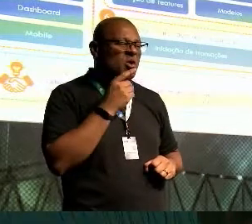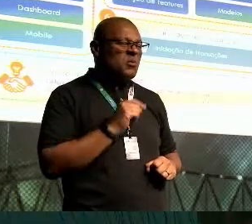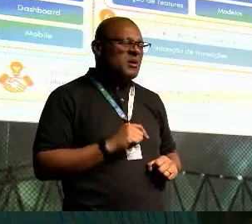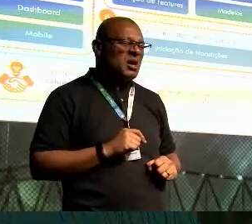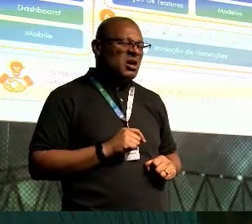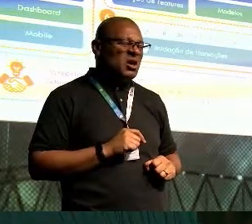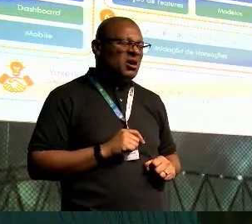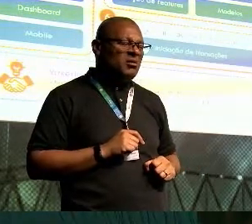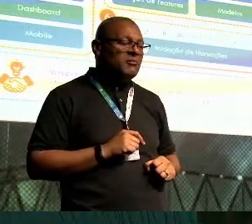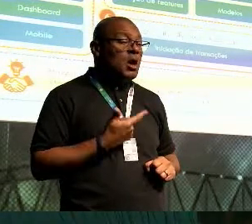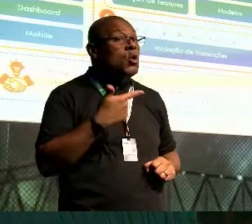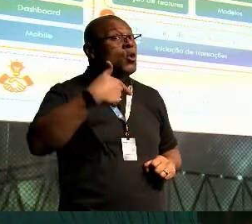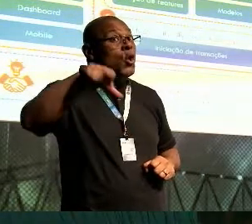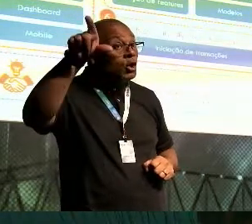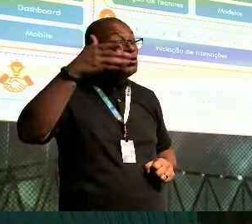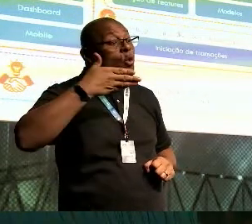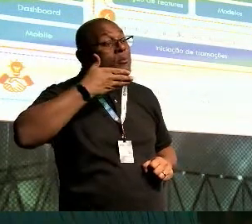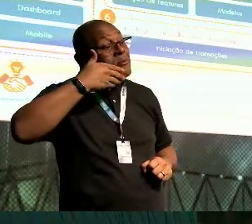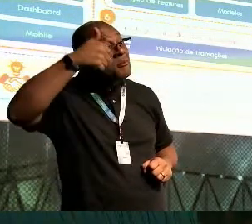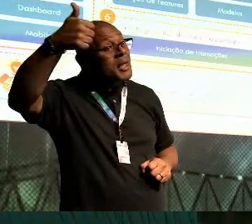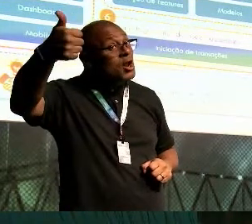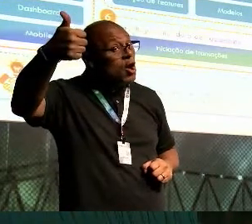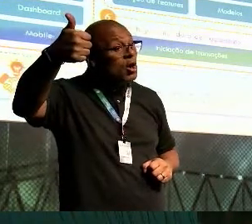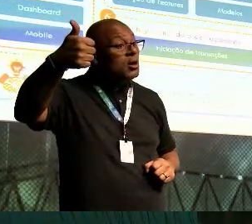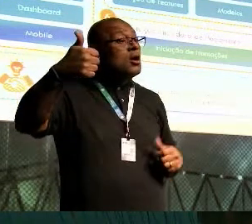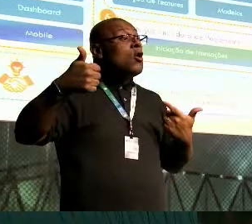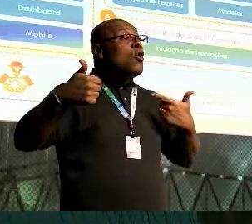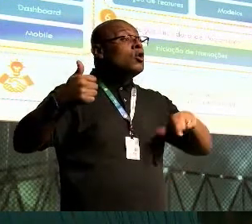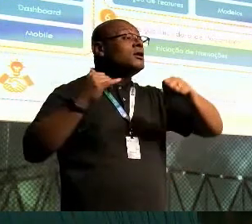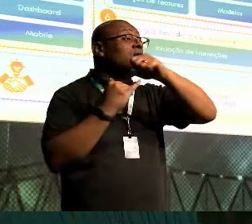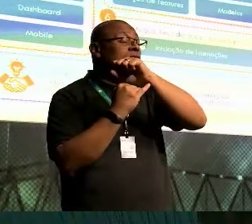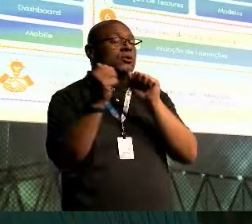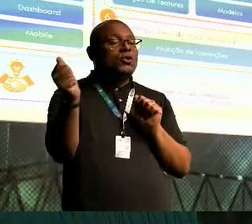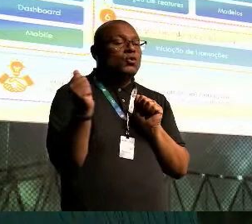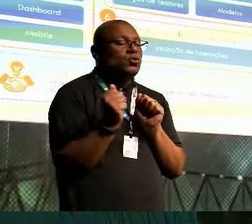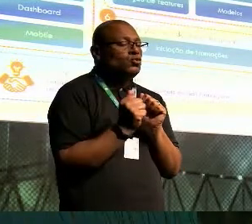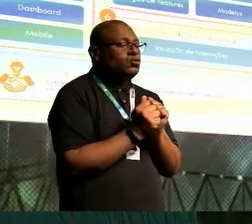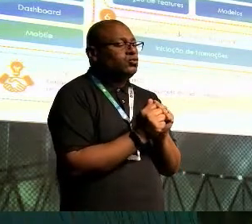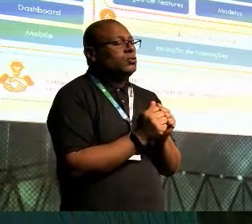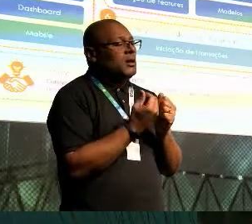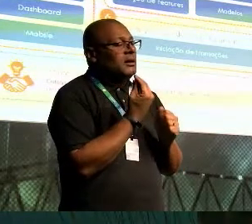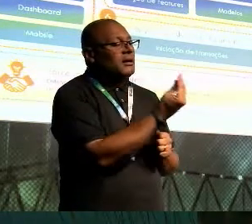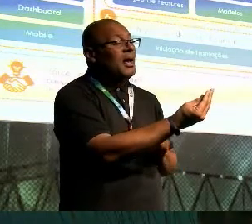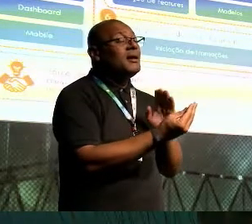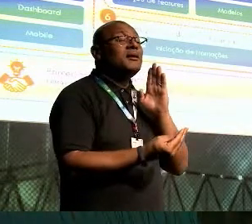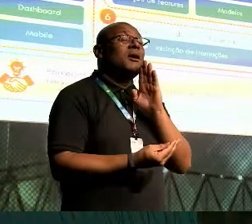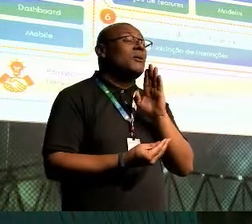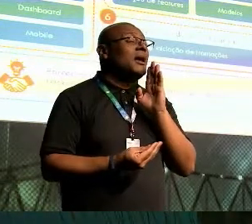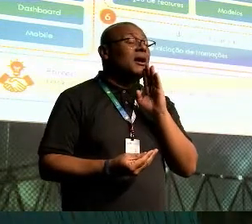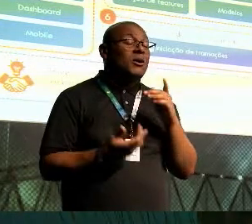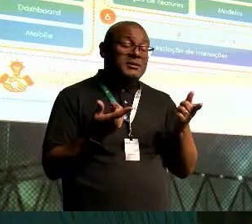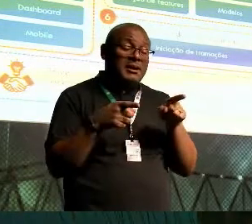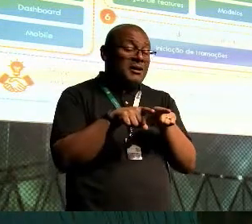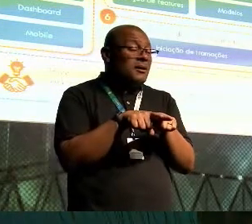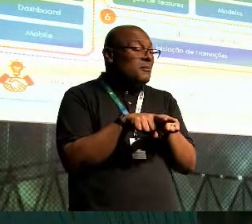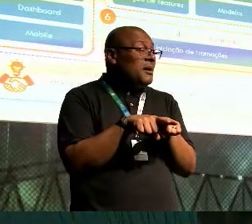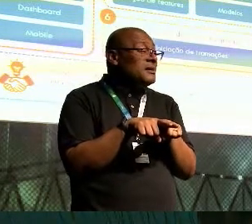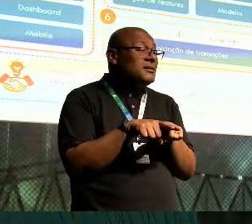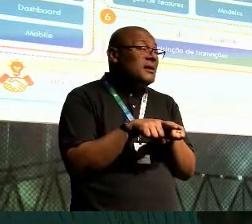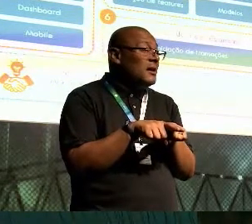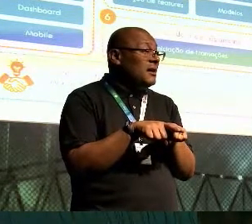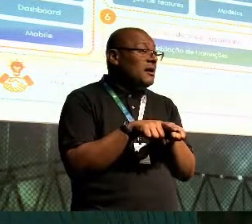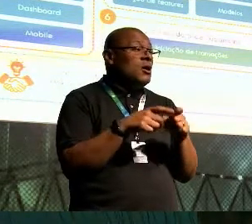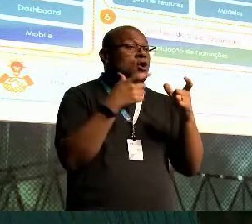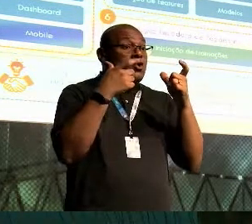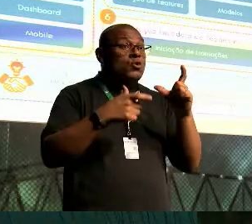ser esse agregador e oferecer o melhor seguro que é de outra instituição financeira. Então, isso que é legal. Assim, tem que ter essa parceria e esses